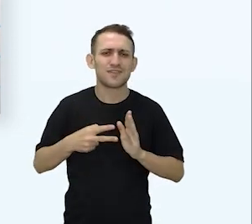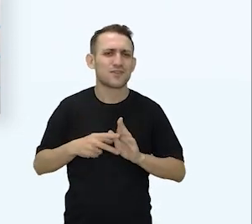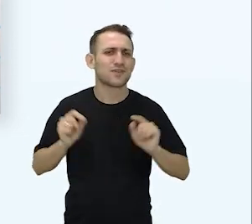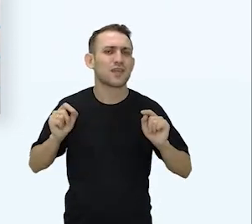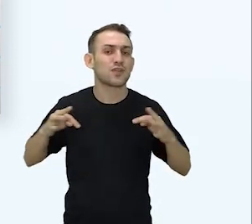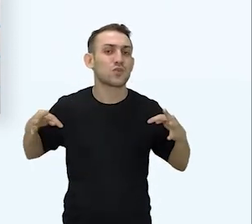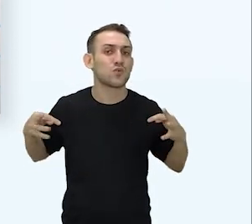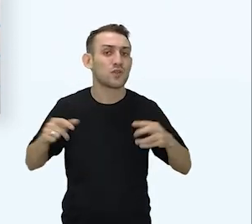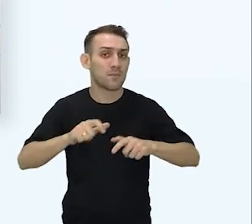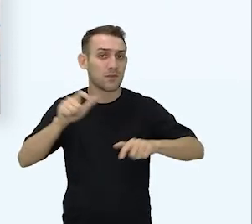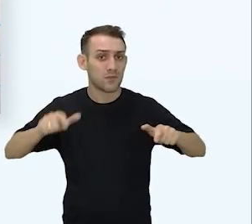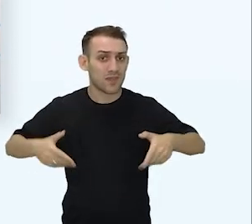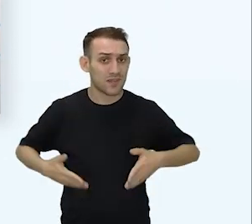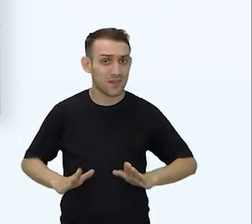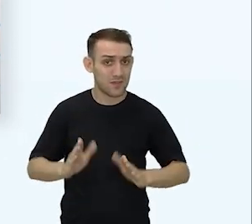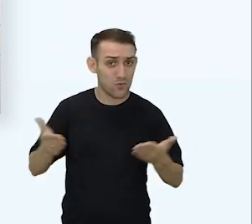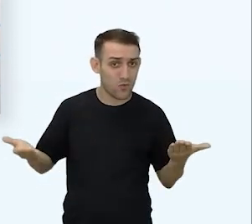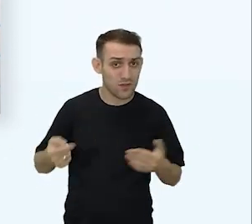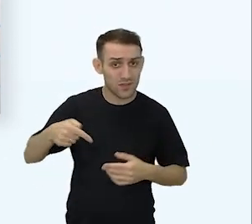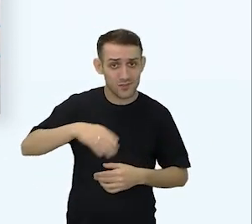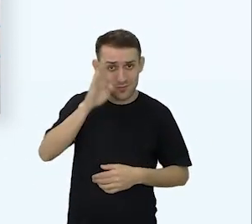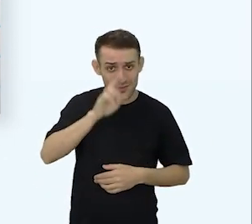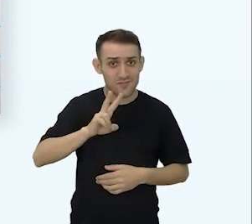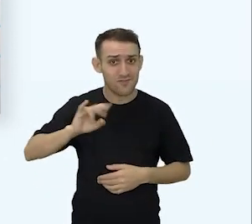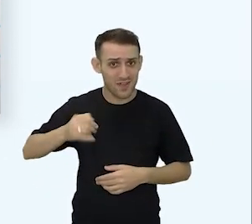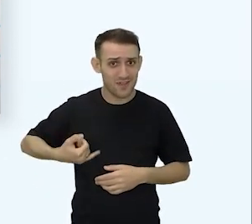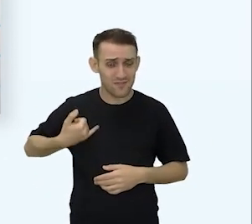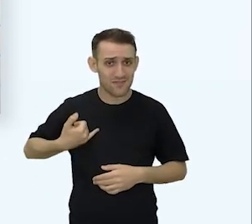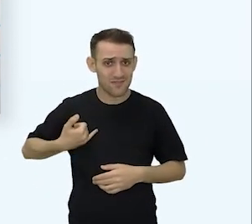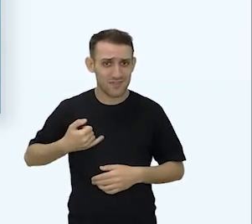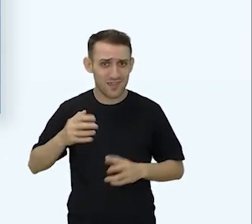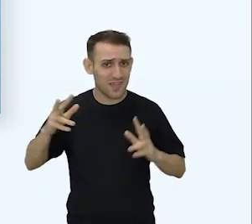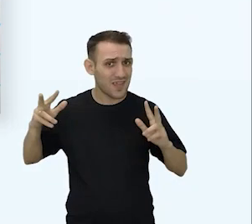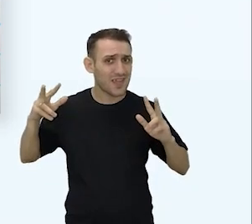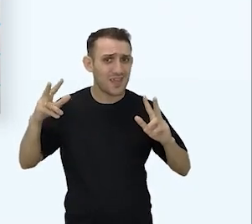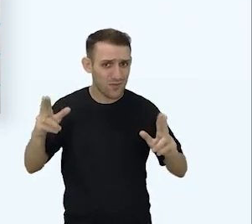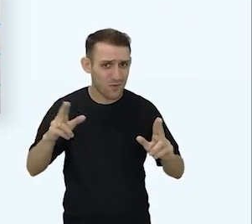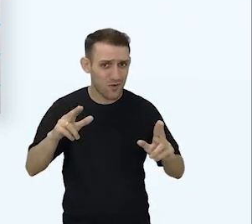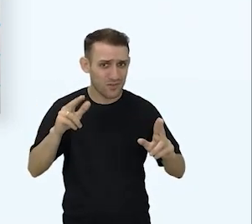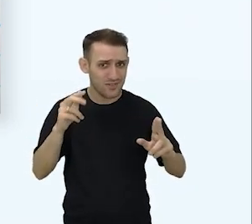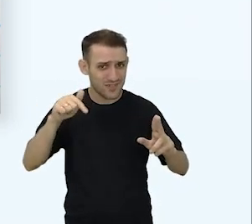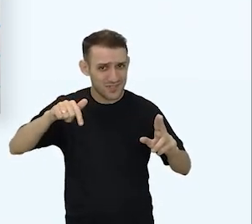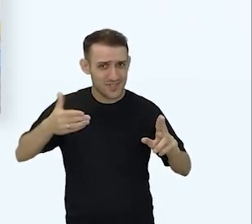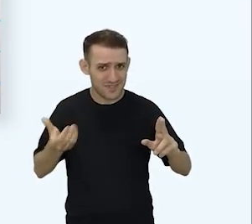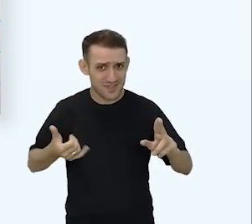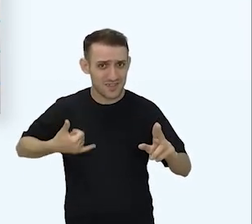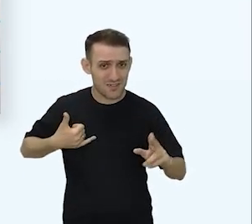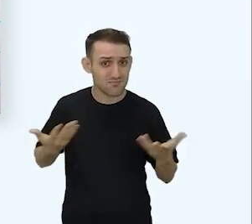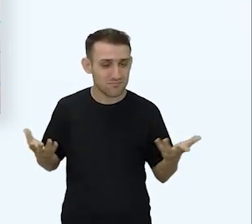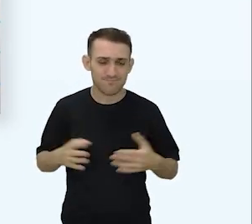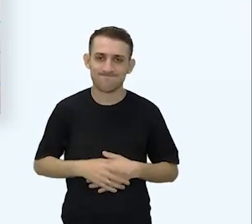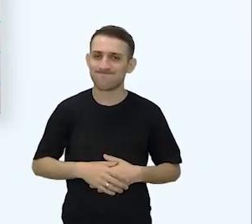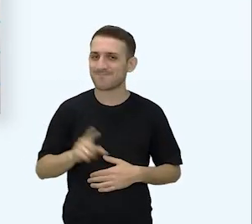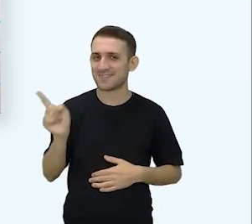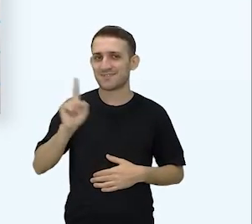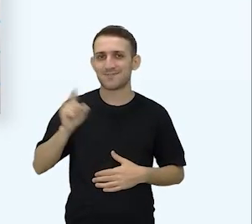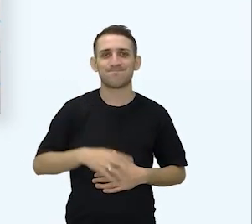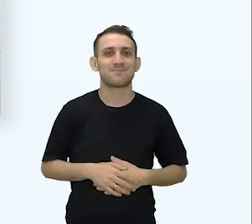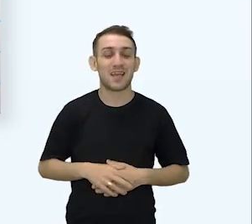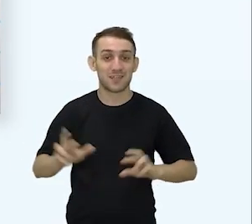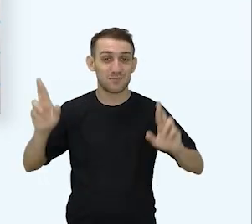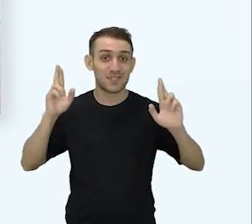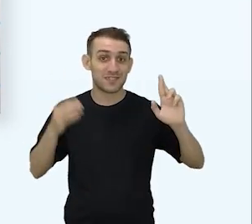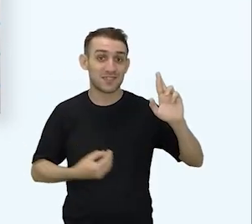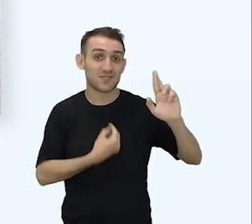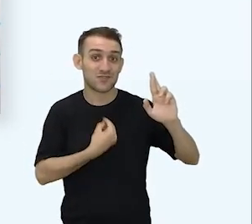que todo mundo que nasce hoje no Brasil irá viver exatamente 76 anos? Não! A esperança